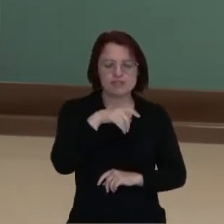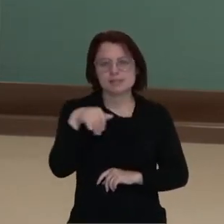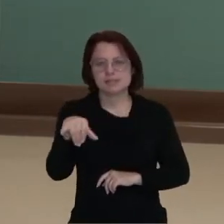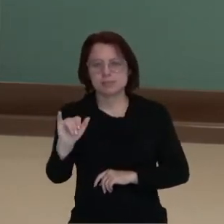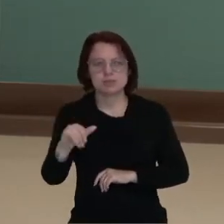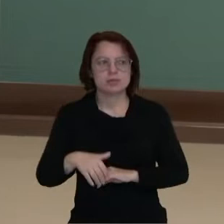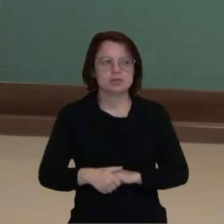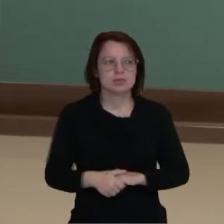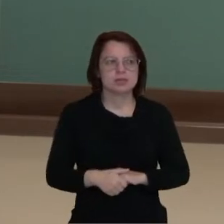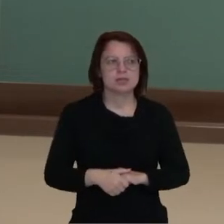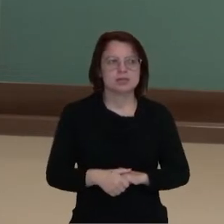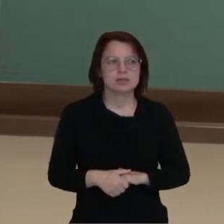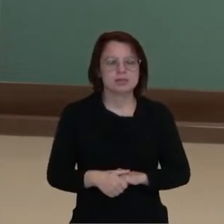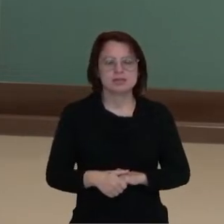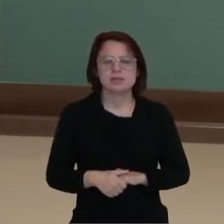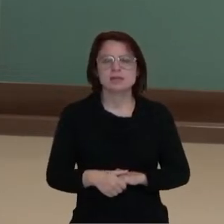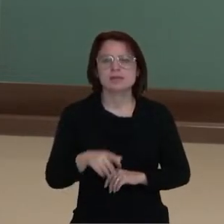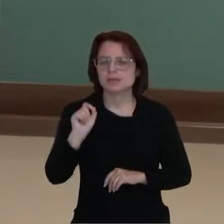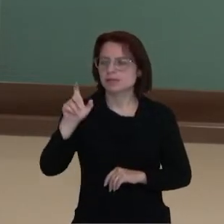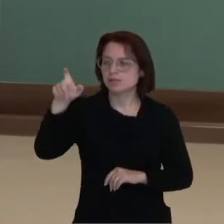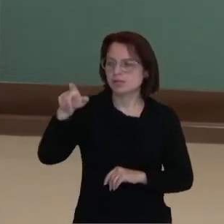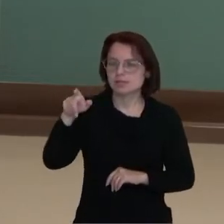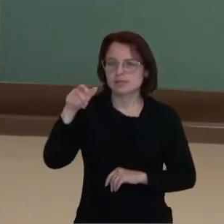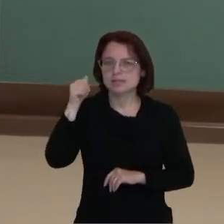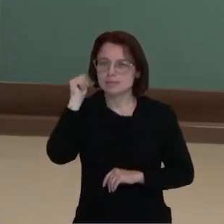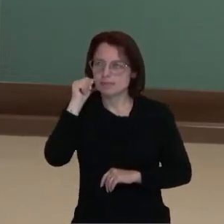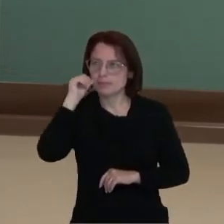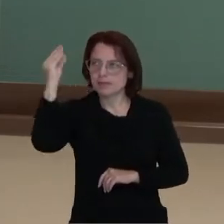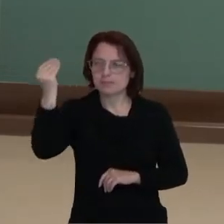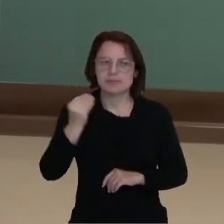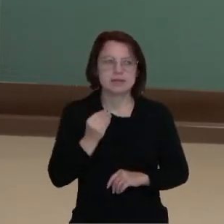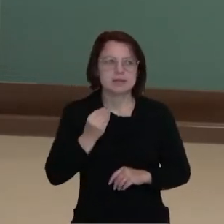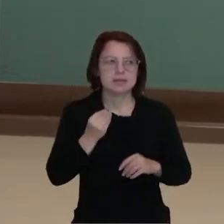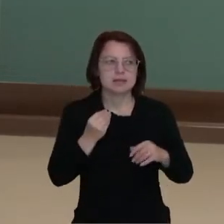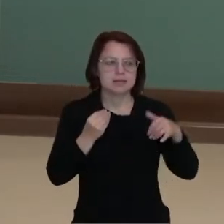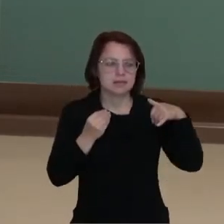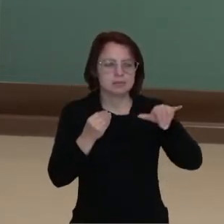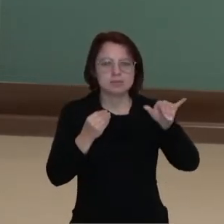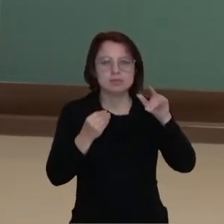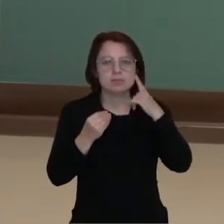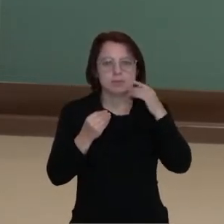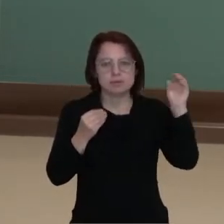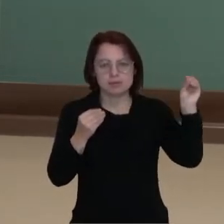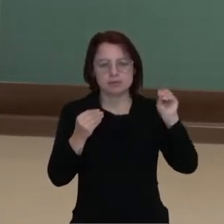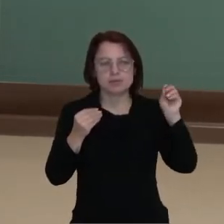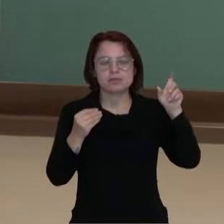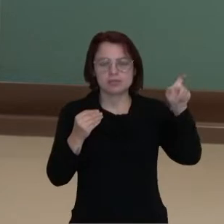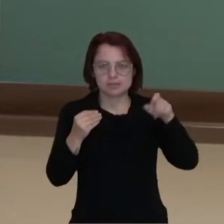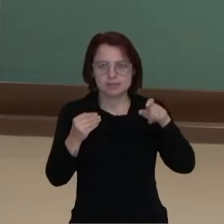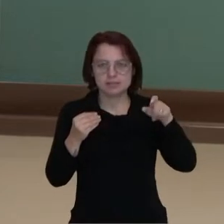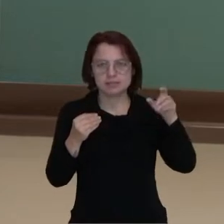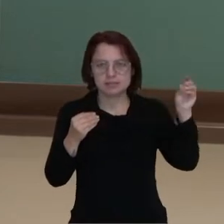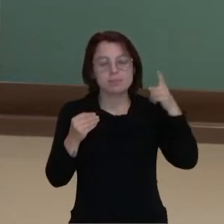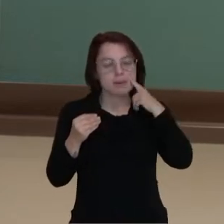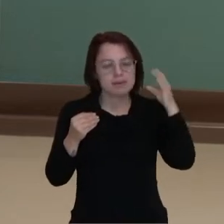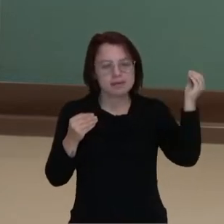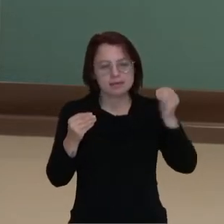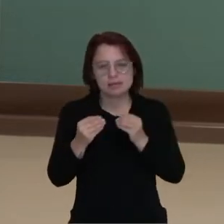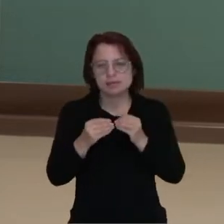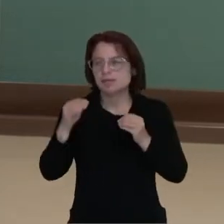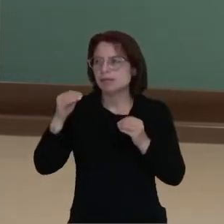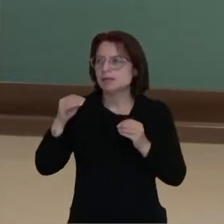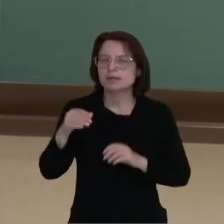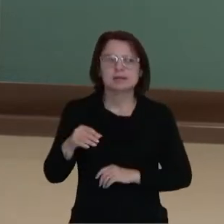gente ganha o X da mãe, para ser menina, X da mãe e X do pai. Para ser menino, X